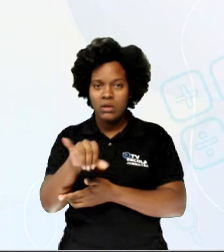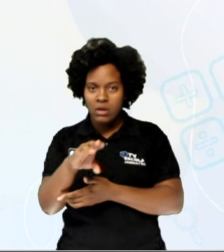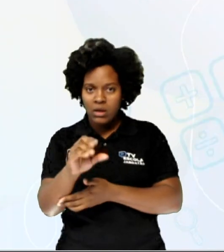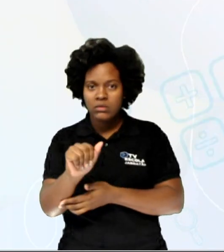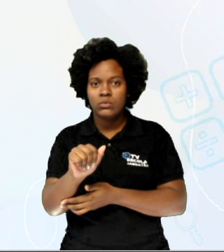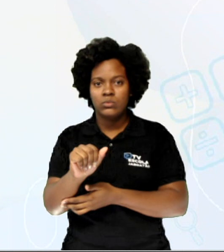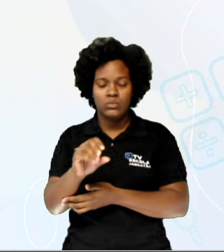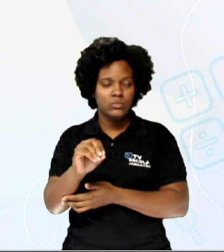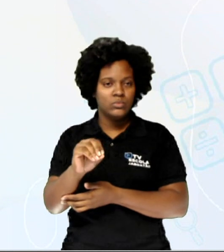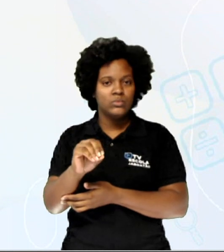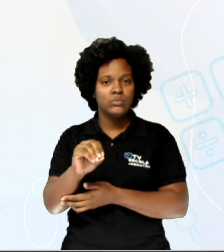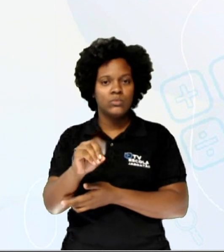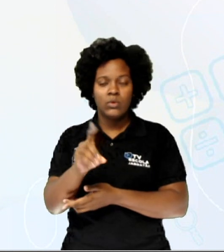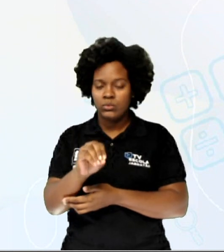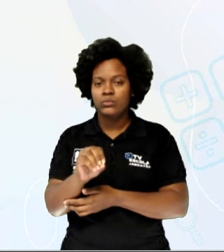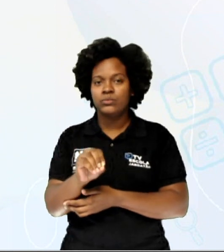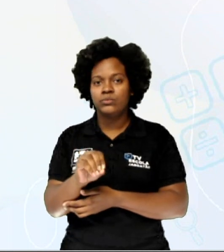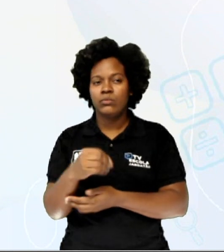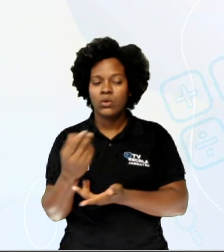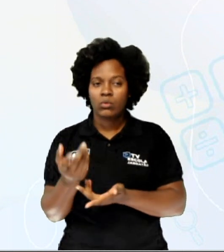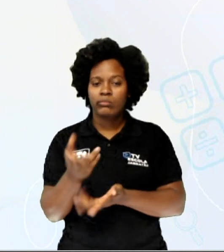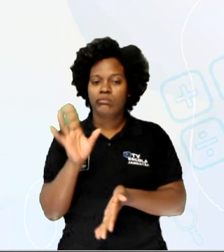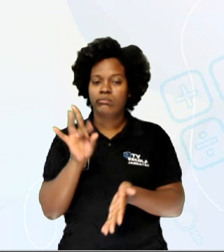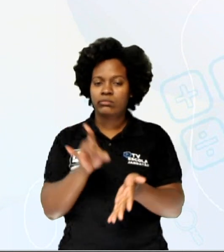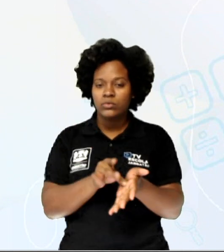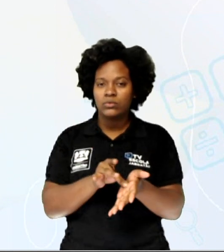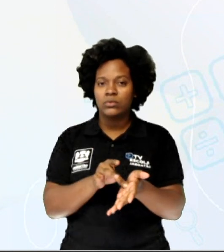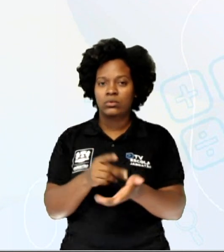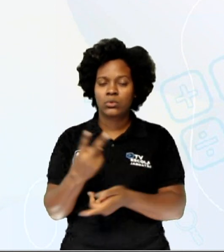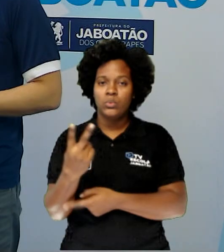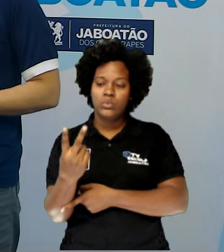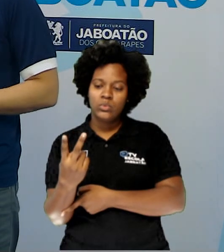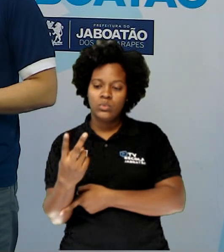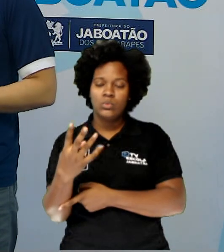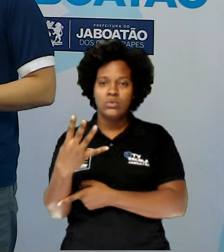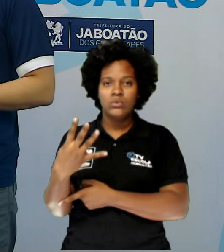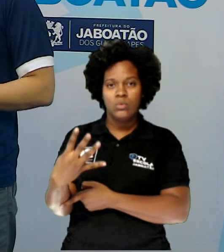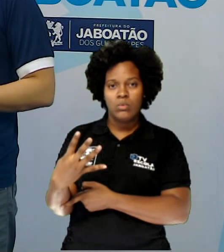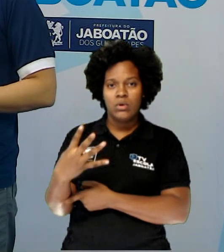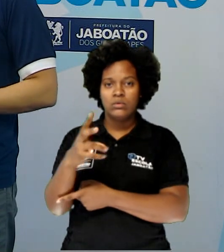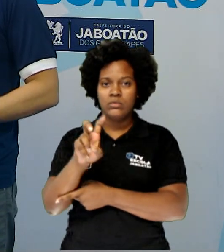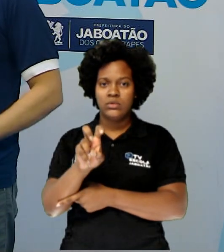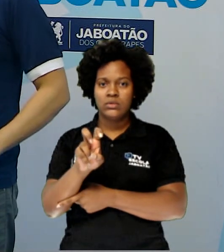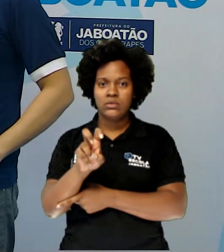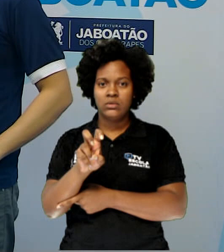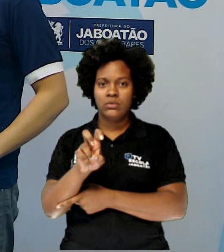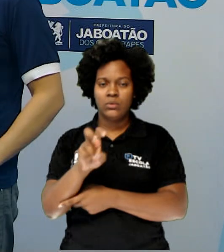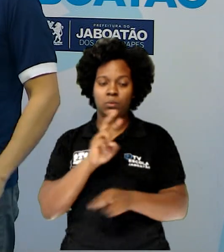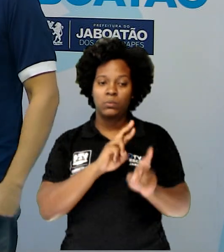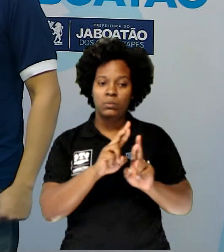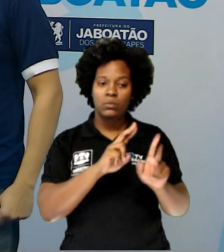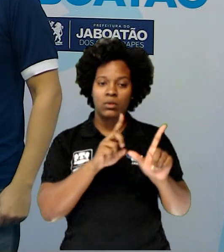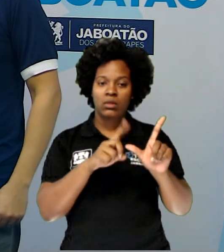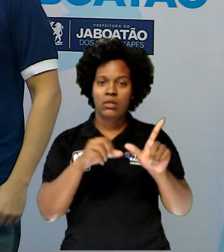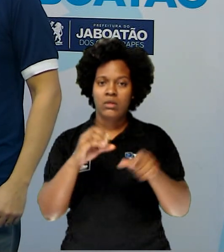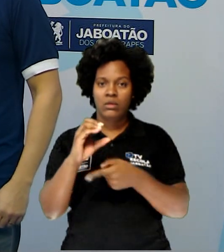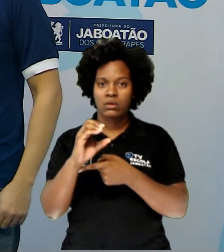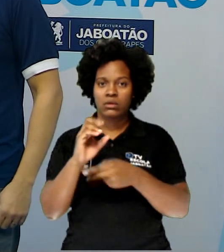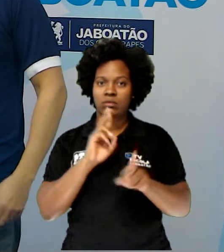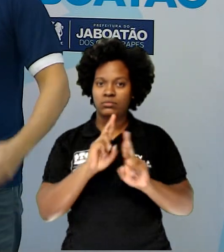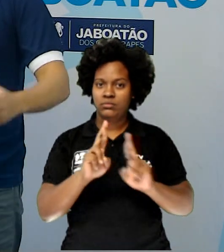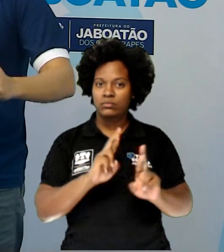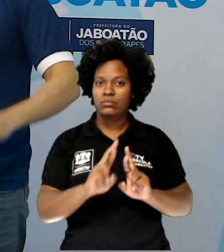Logo, a gente ficou aí com itens verdadeiros com os itens 2, 4 e 5, confirmando aí a letra C como nossa